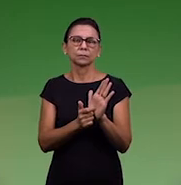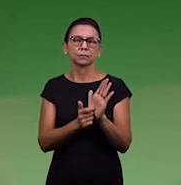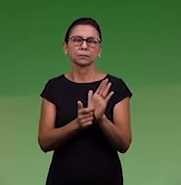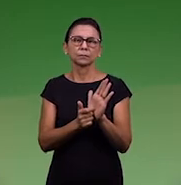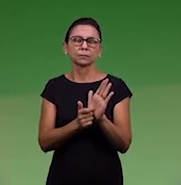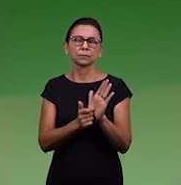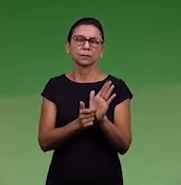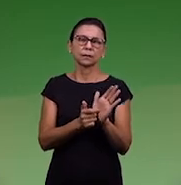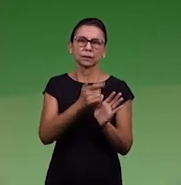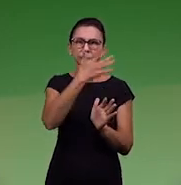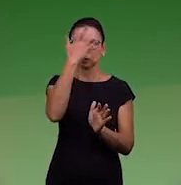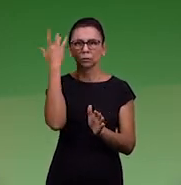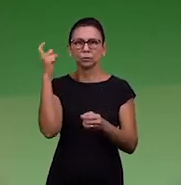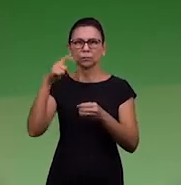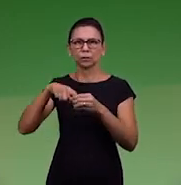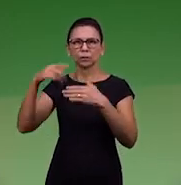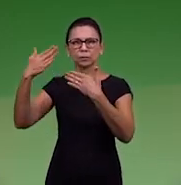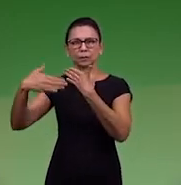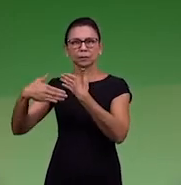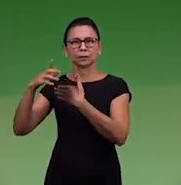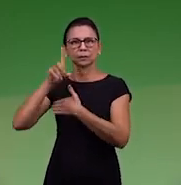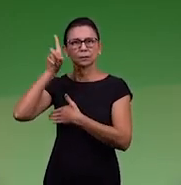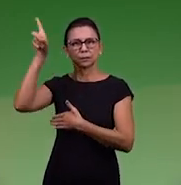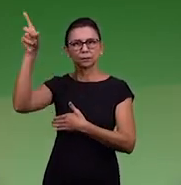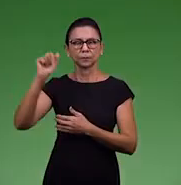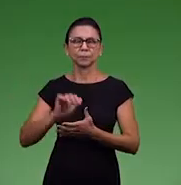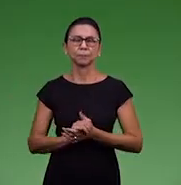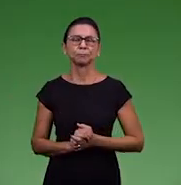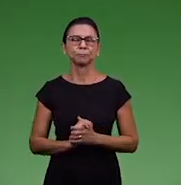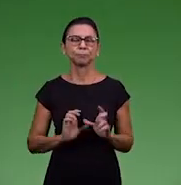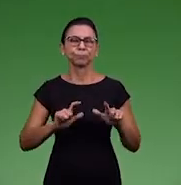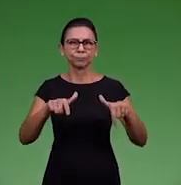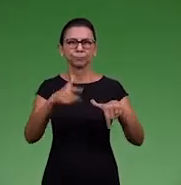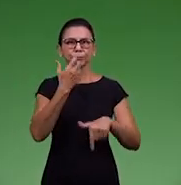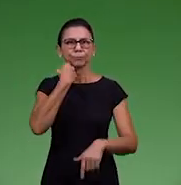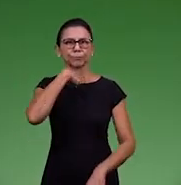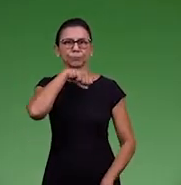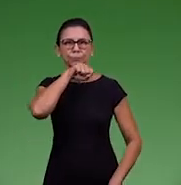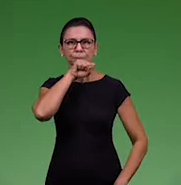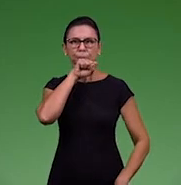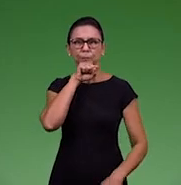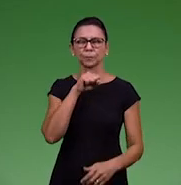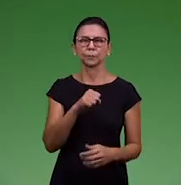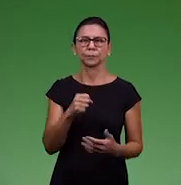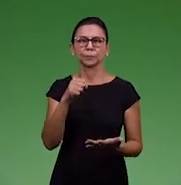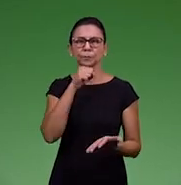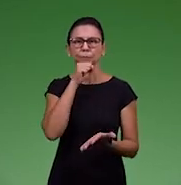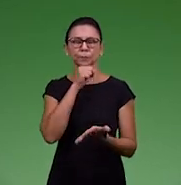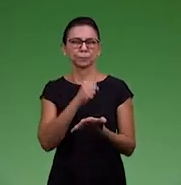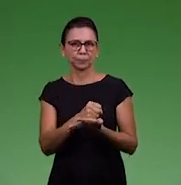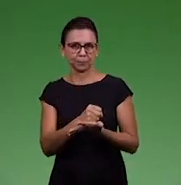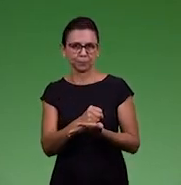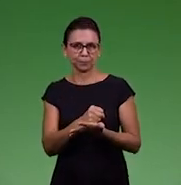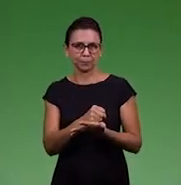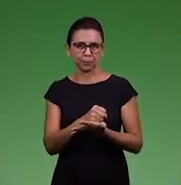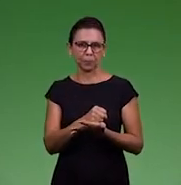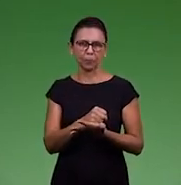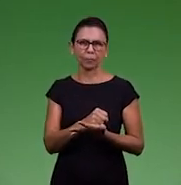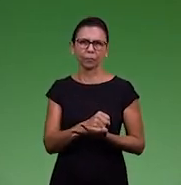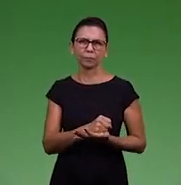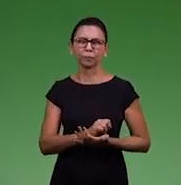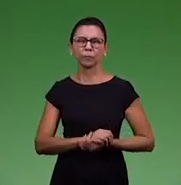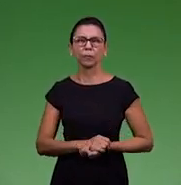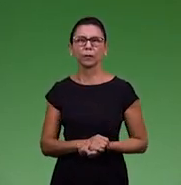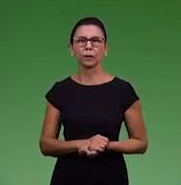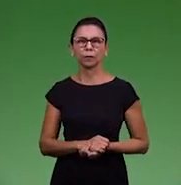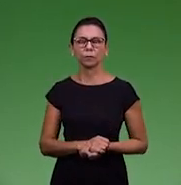volte à presença dele. Então nós vamos ver, a ação do Pai, nós vemos ela identificada no Velho Testamento. E nós vamos